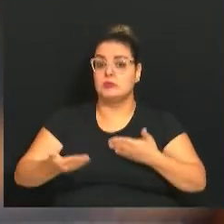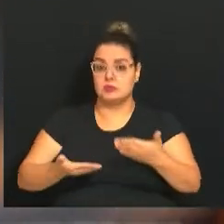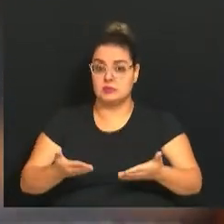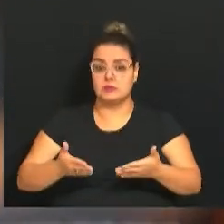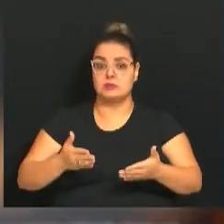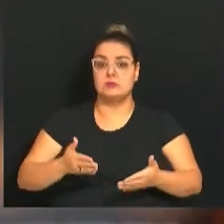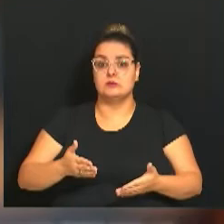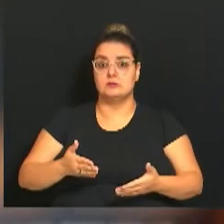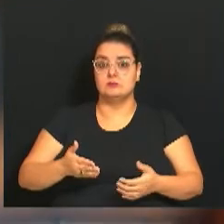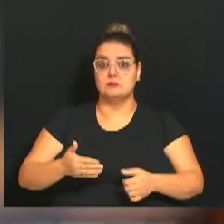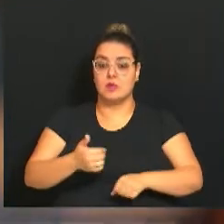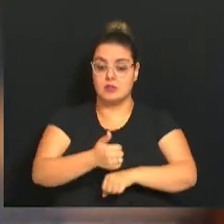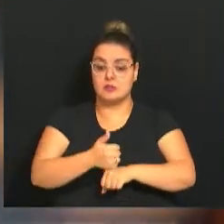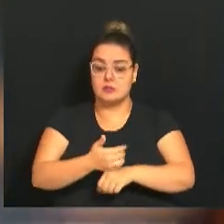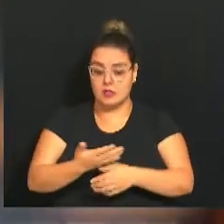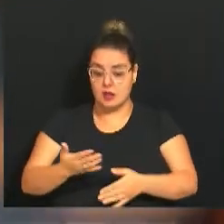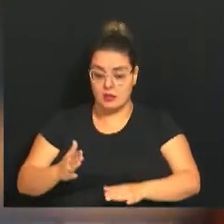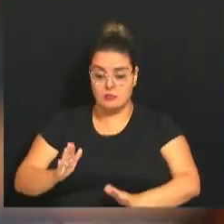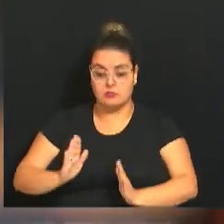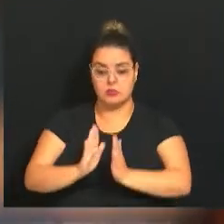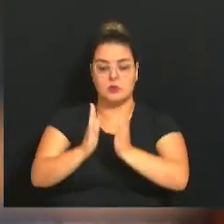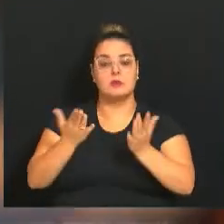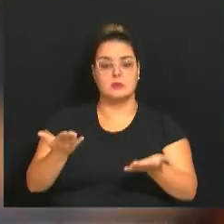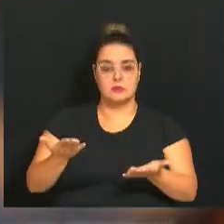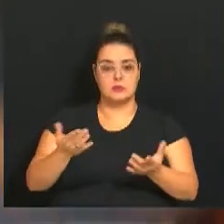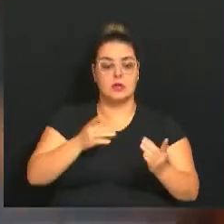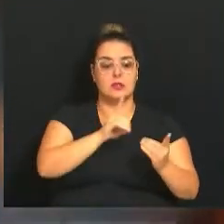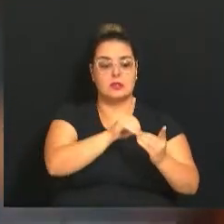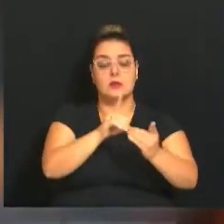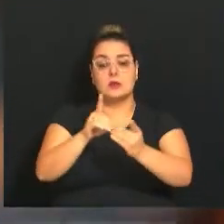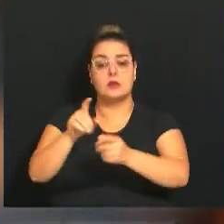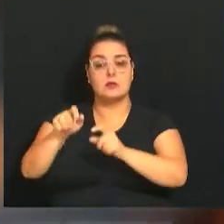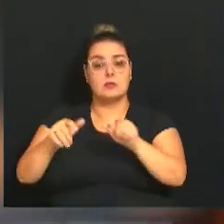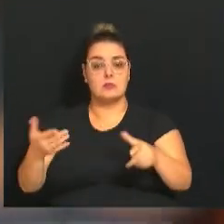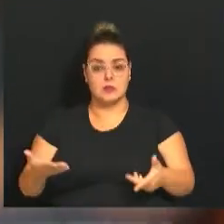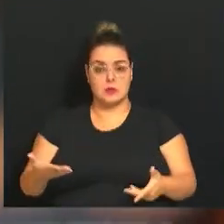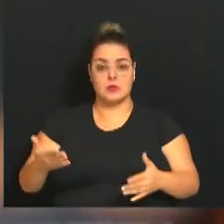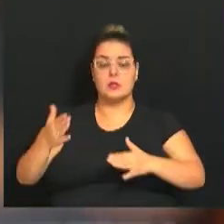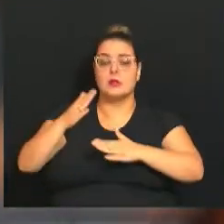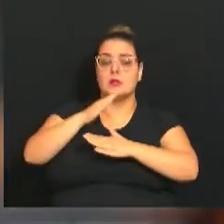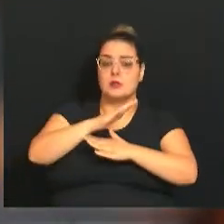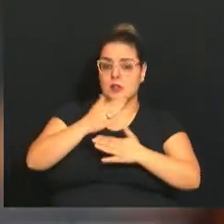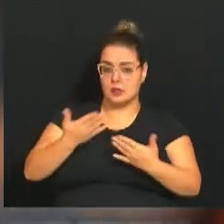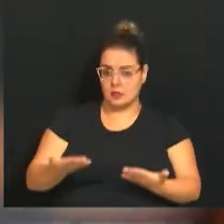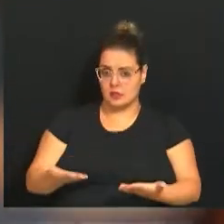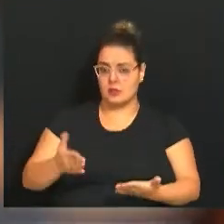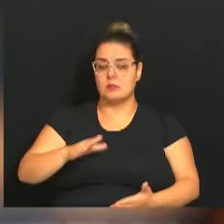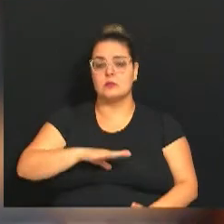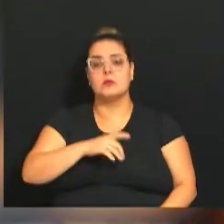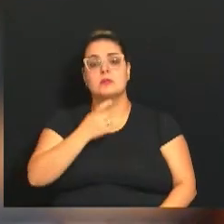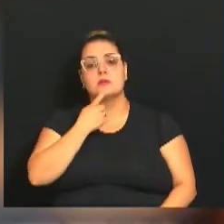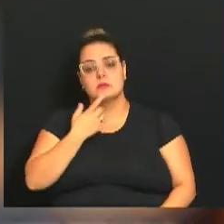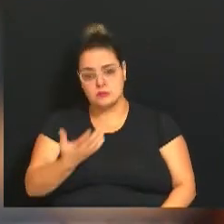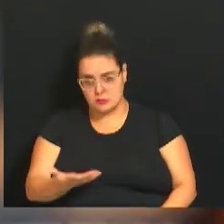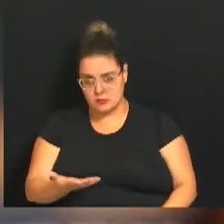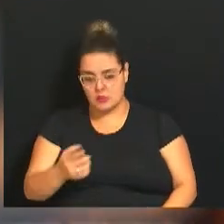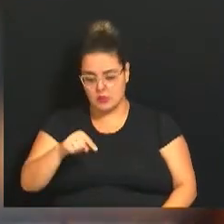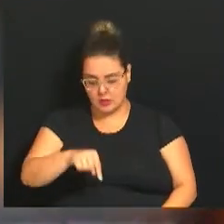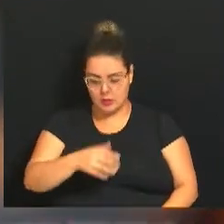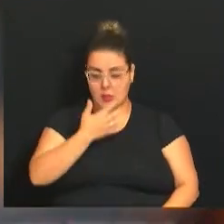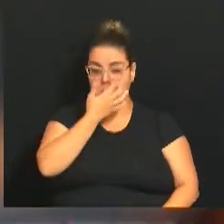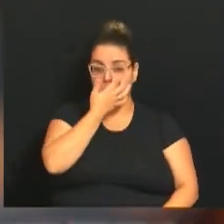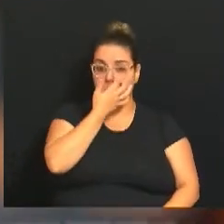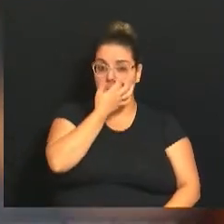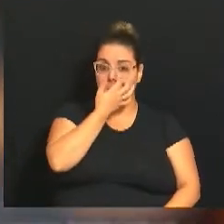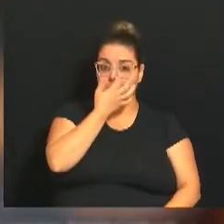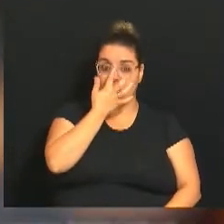função de atender a população através da Câmara Municipal, que é a Casa do Povo, eu confesso para